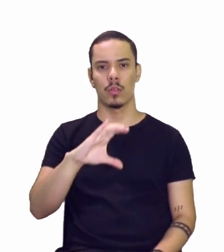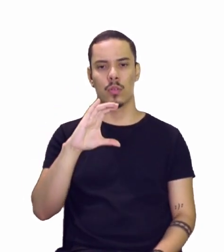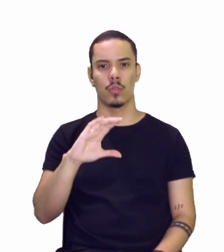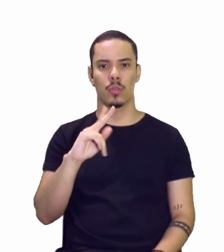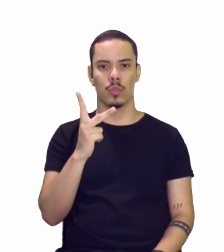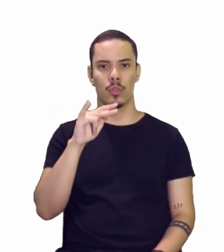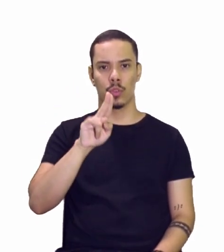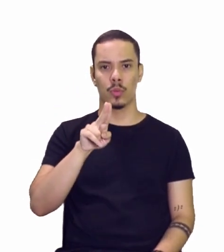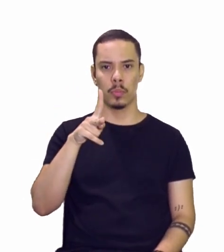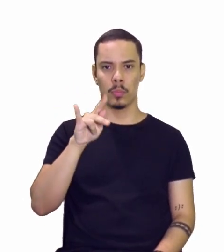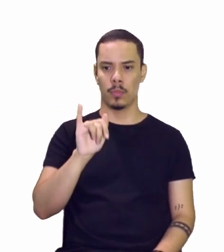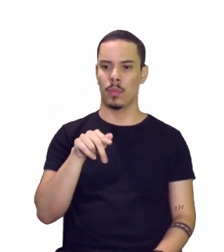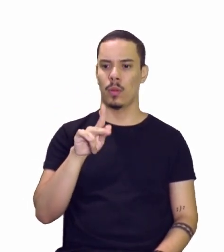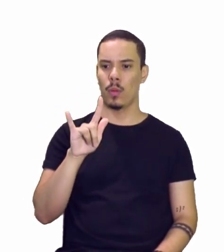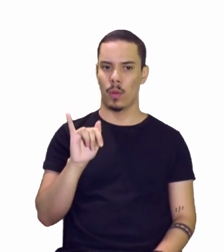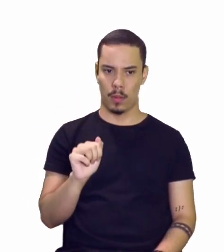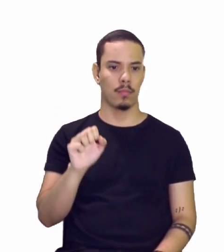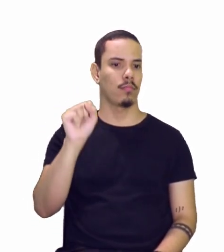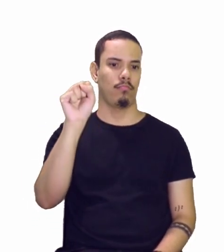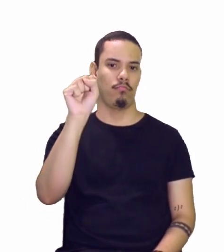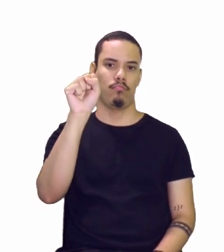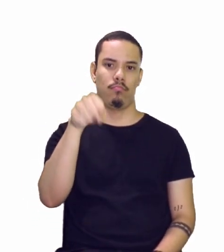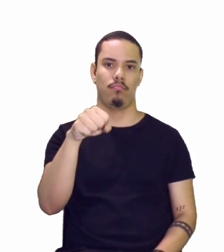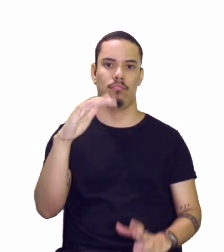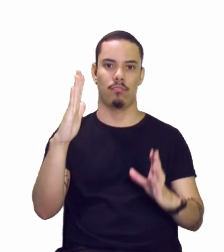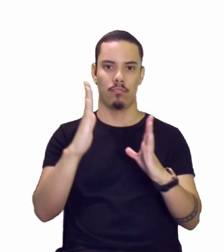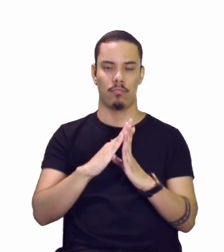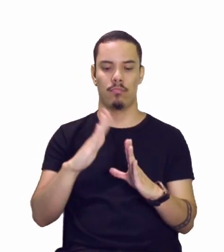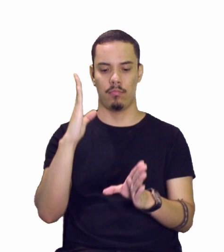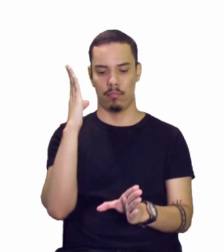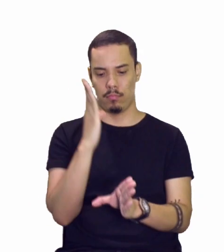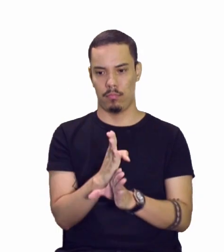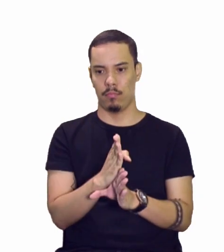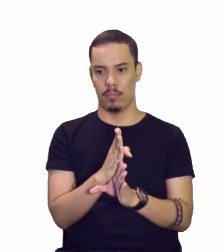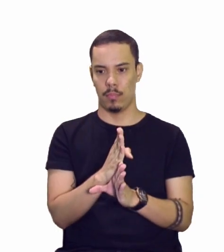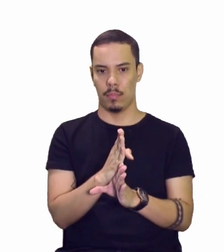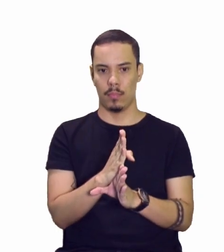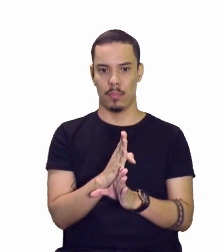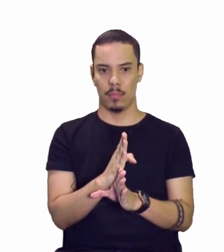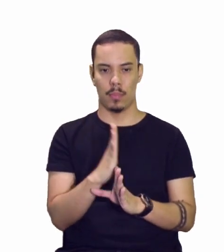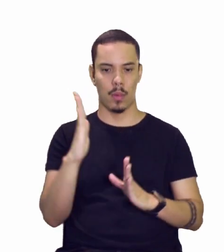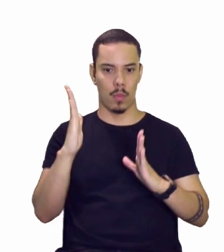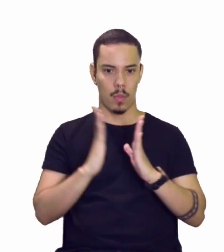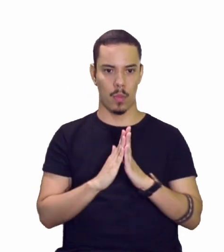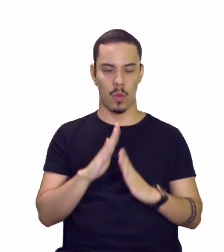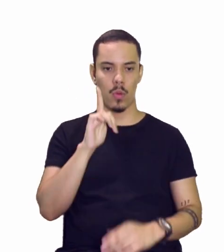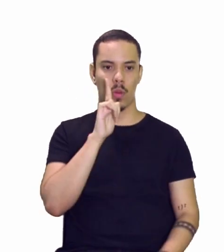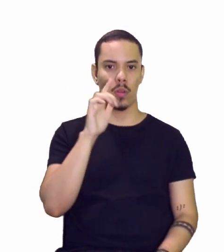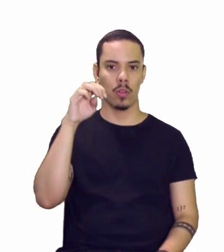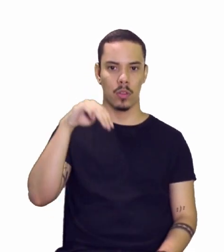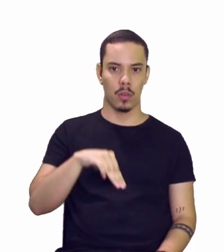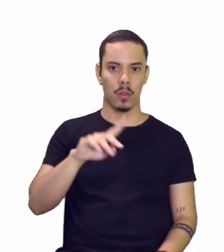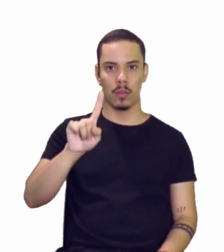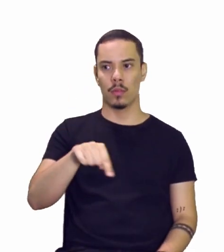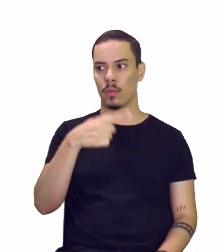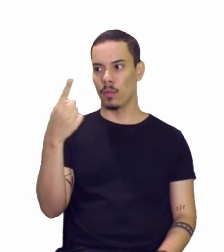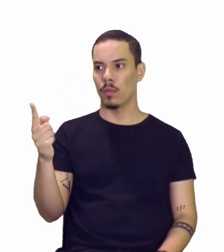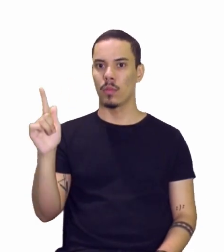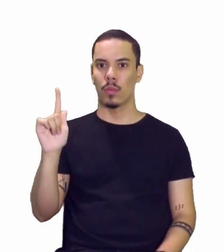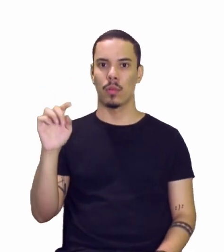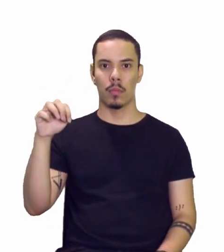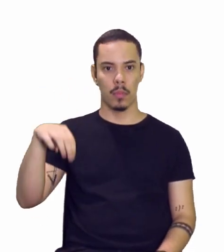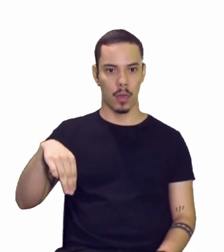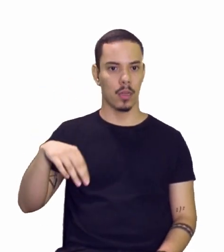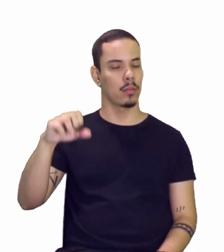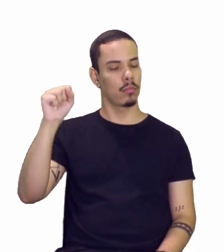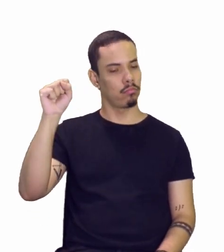quer dizer que eu moro na fronteira? Sim, você mora na fronteira. Você mora em Guajará, atravessou para Guaiará, você está fazendo uma viagem